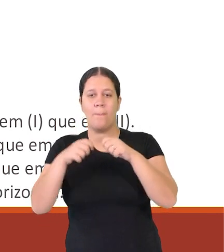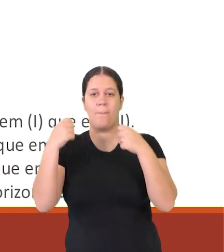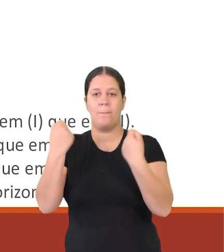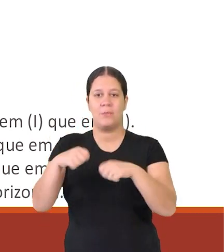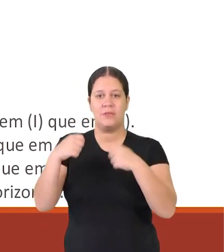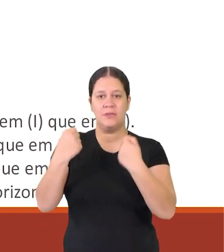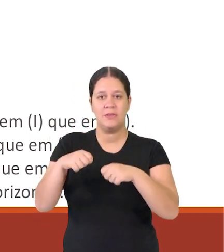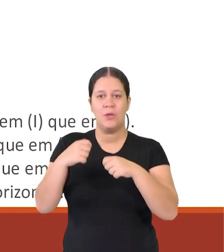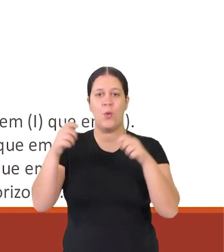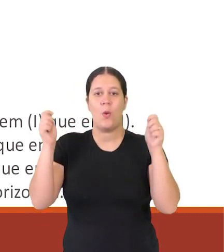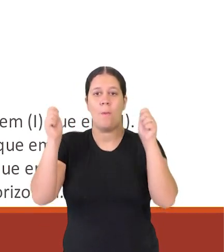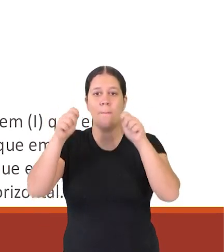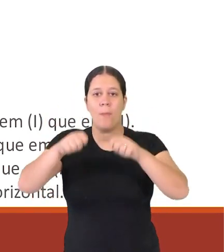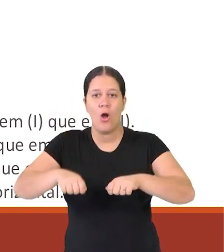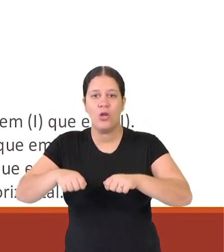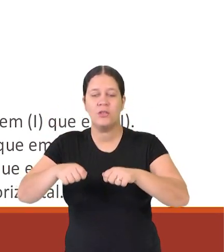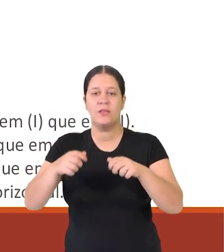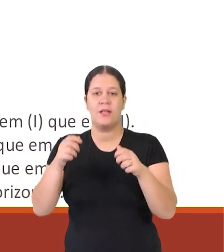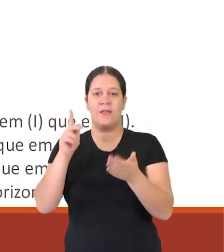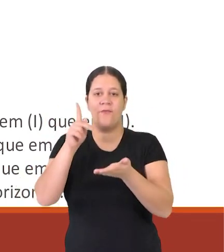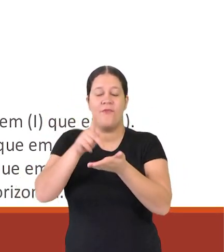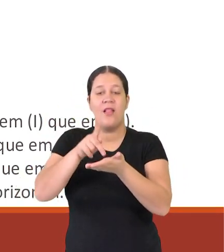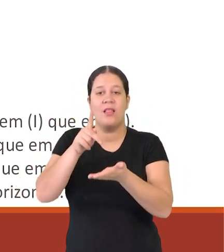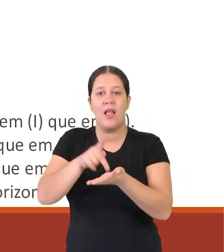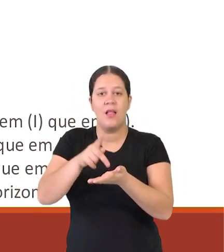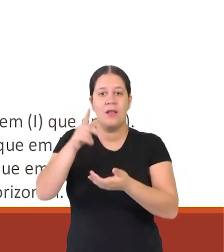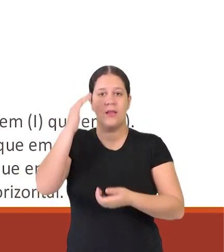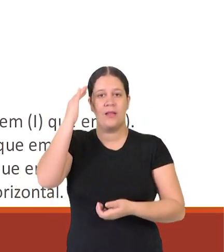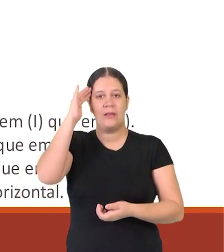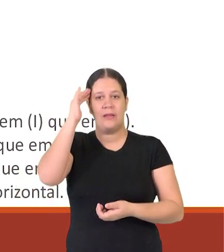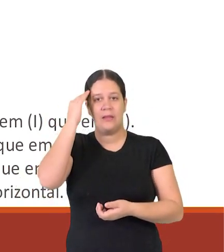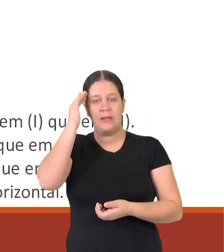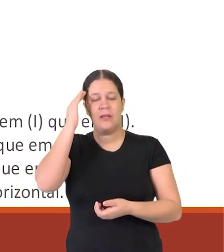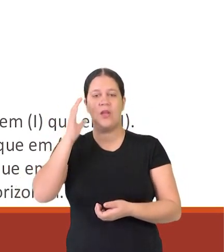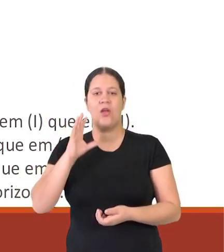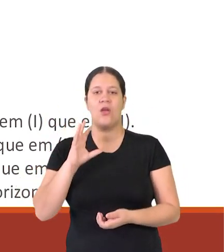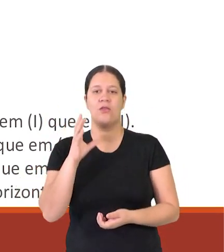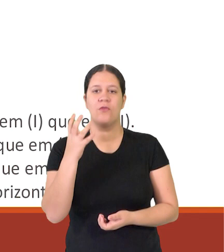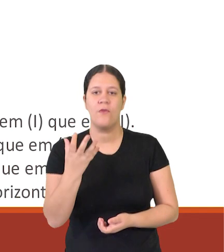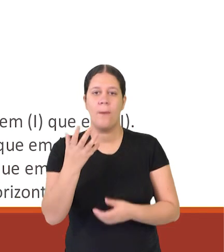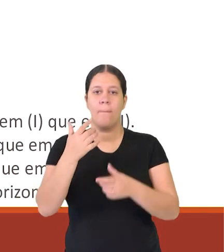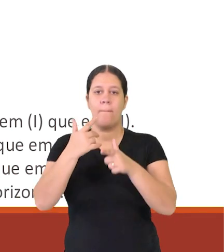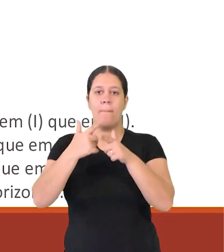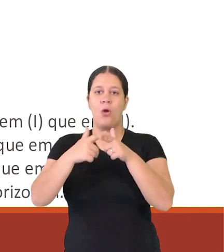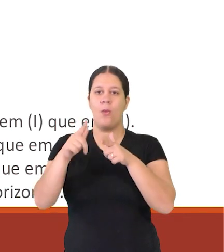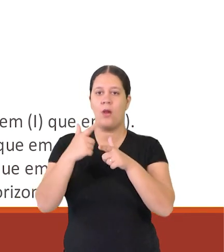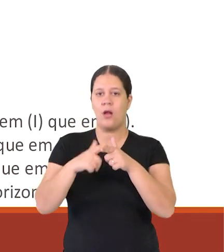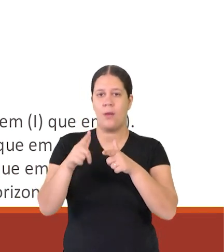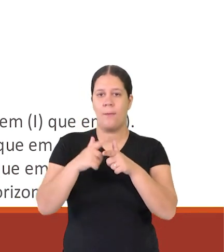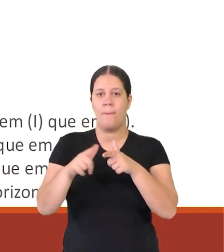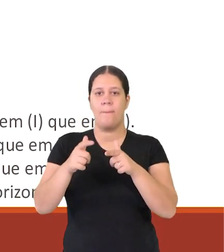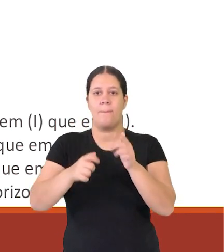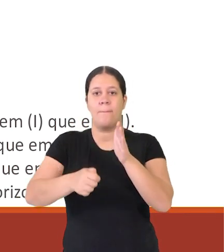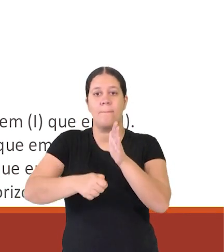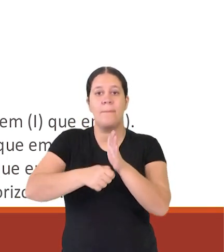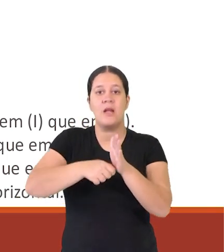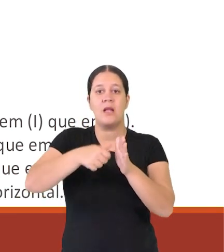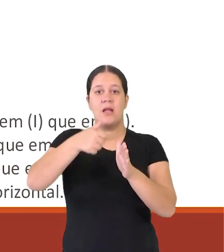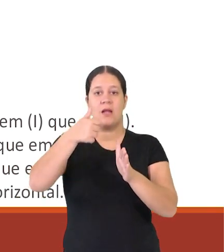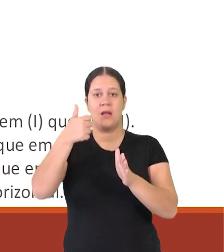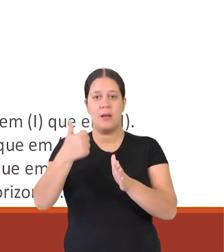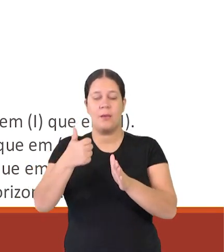para que a gente possa, de fato, entender a solução desse problema. Essa primeira questão, ó, é uma